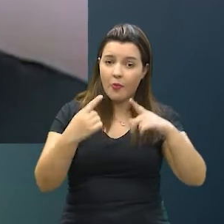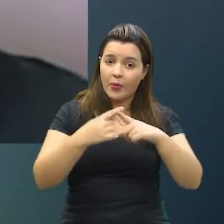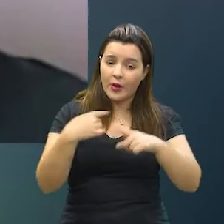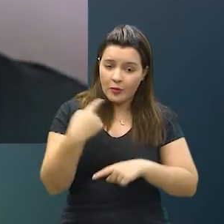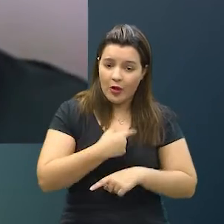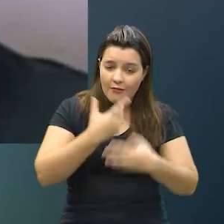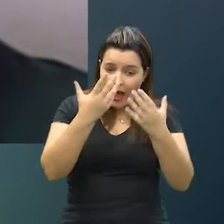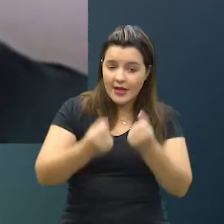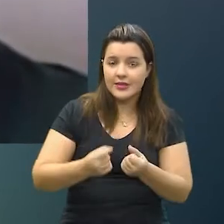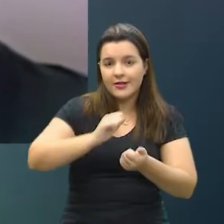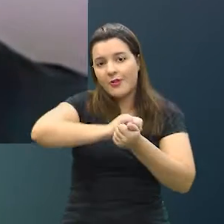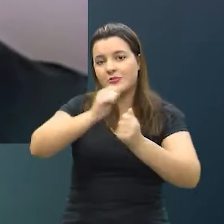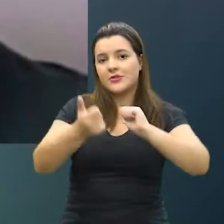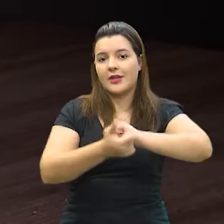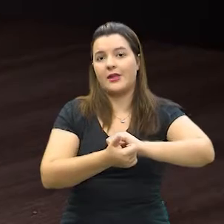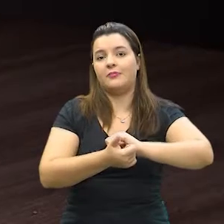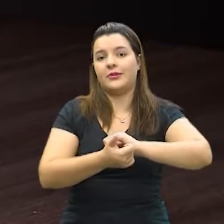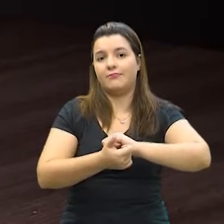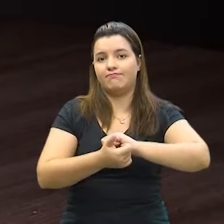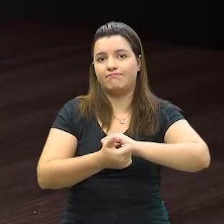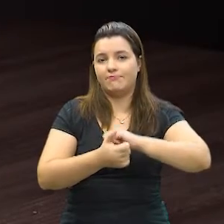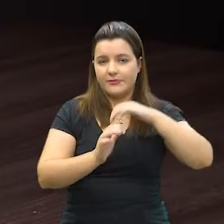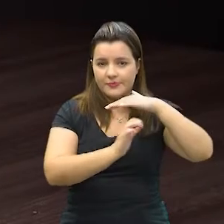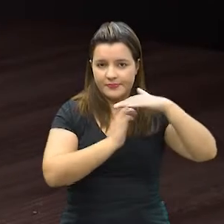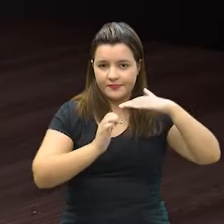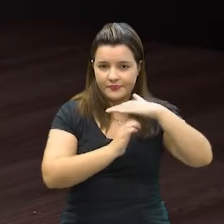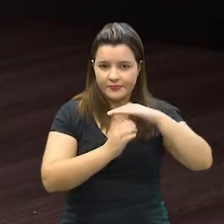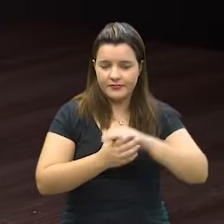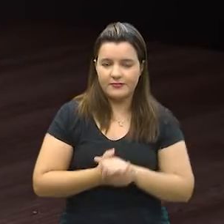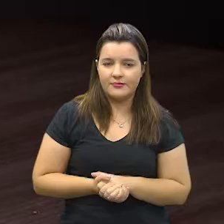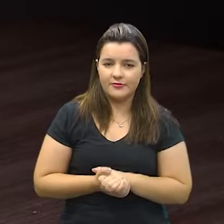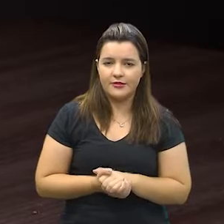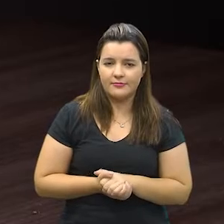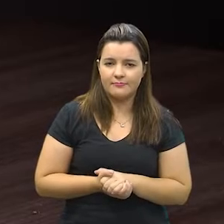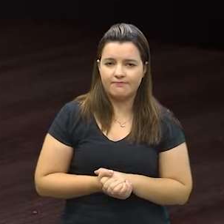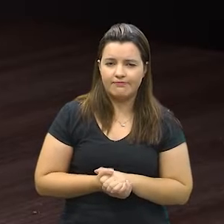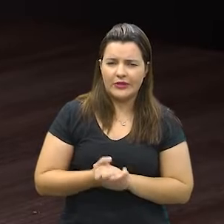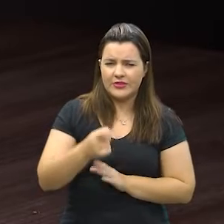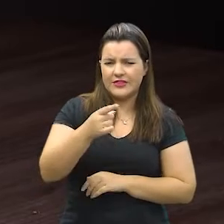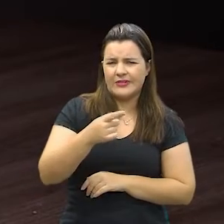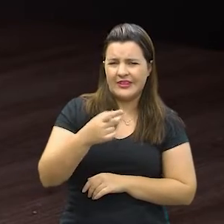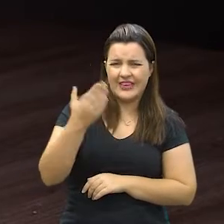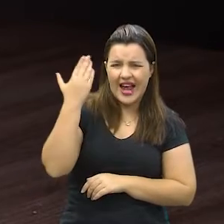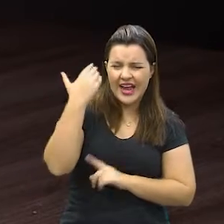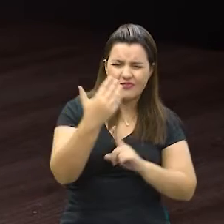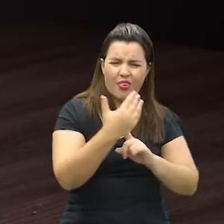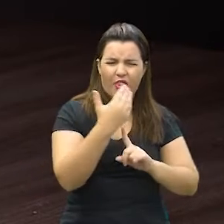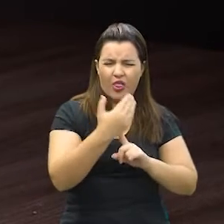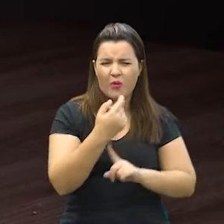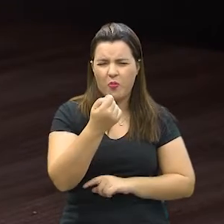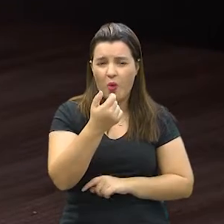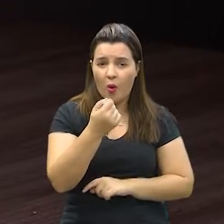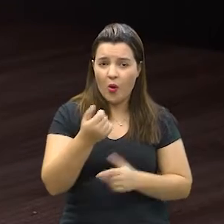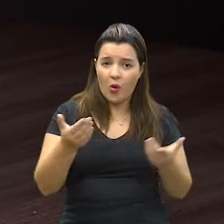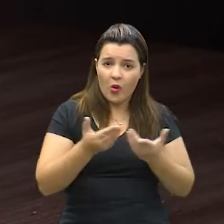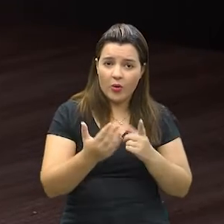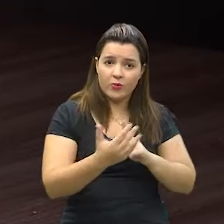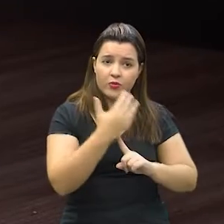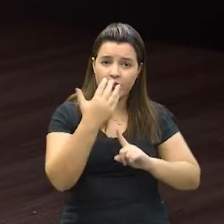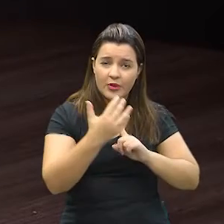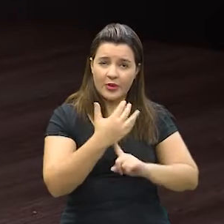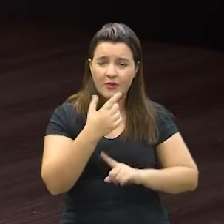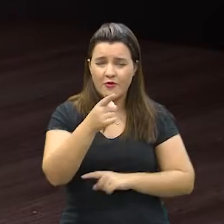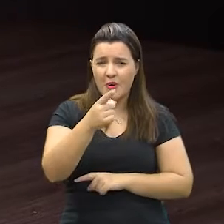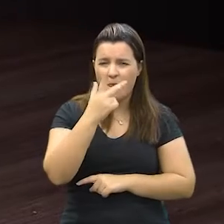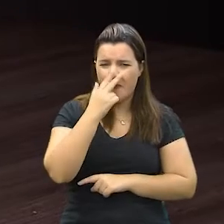que se adaptar ao mercado de trabalho. Quando você fala não tinha uma frequência tão grande, hoje você analisa que você ainda não